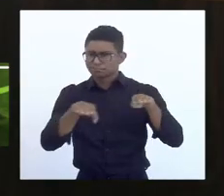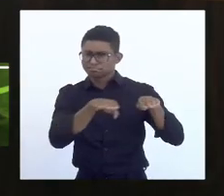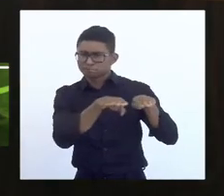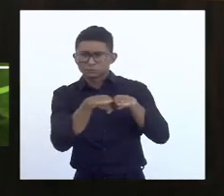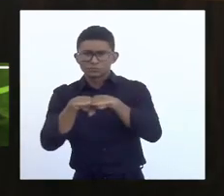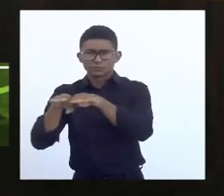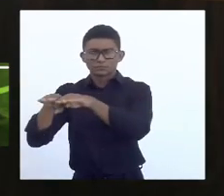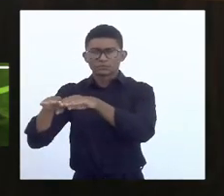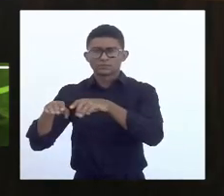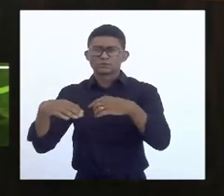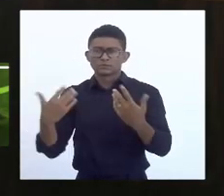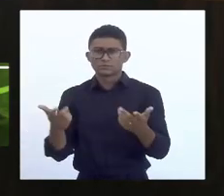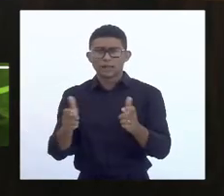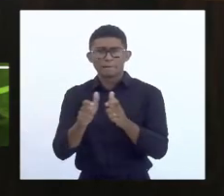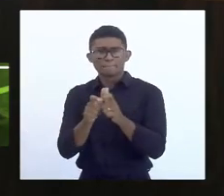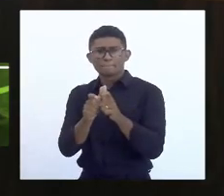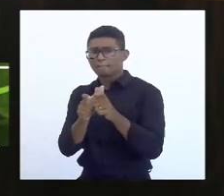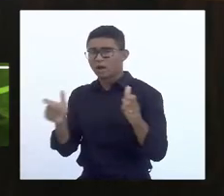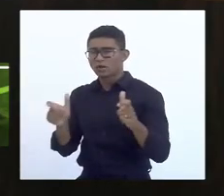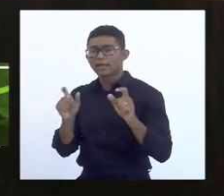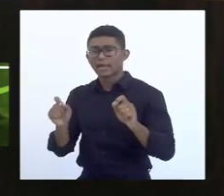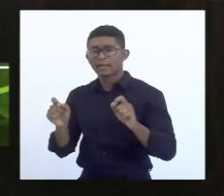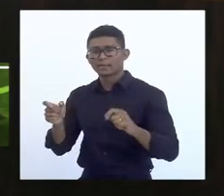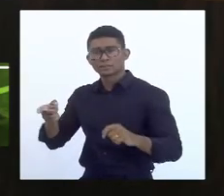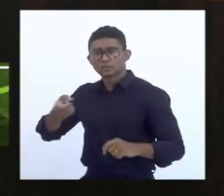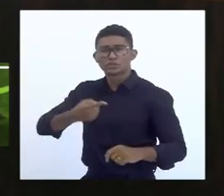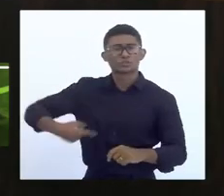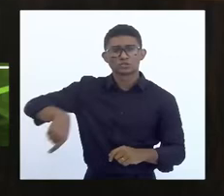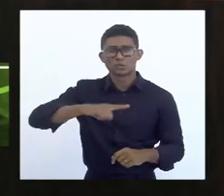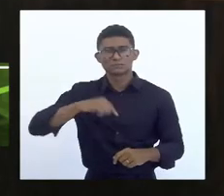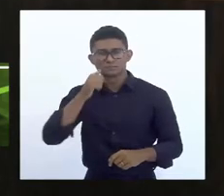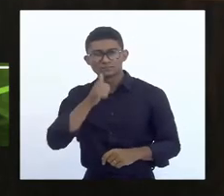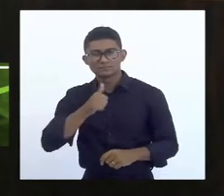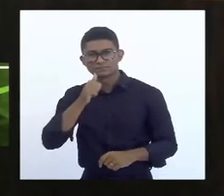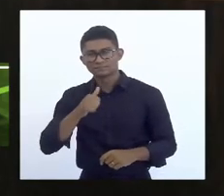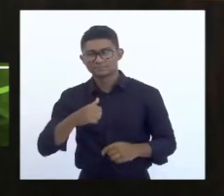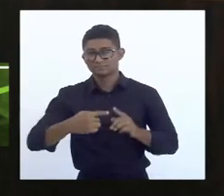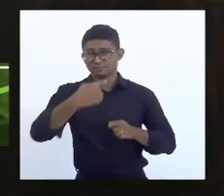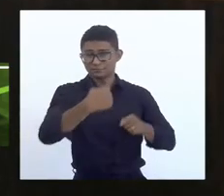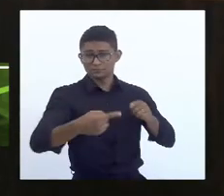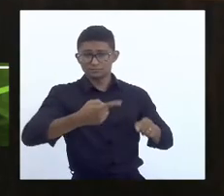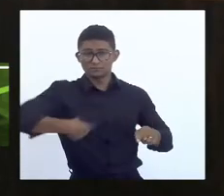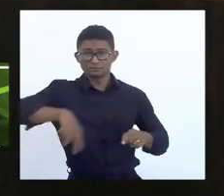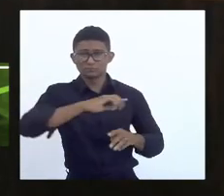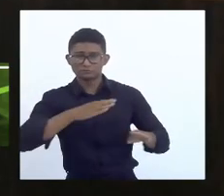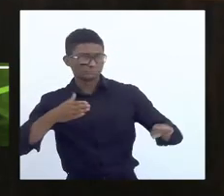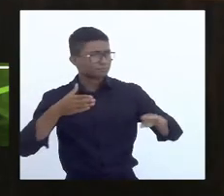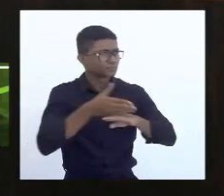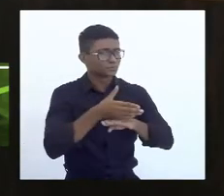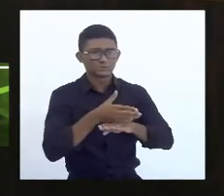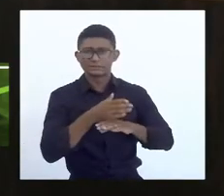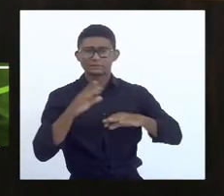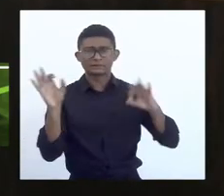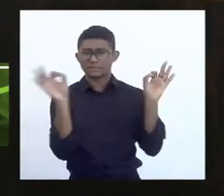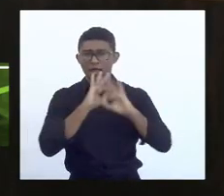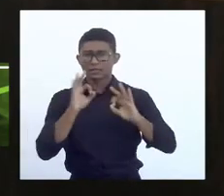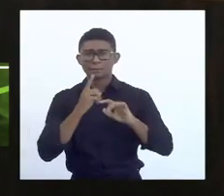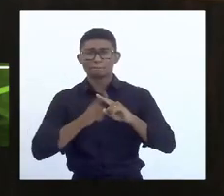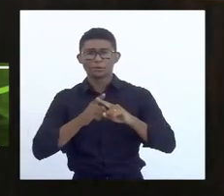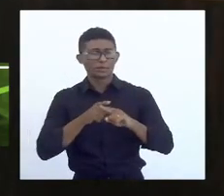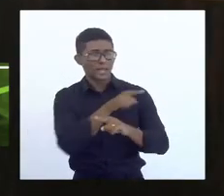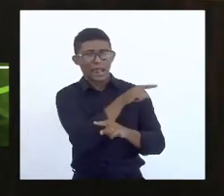poder para as maiorias que somos nós. Nós não estamos nos espaços de poder porque os espaços de poder não são feitos para